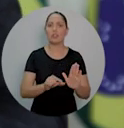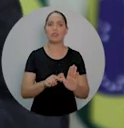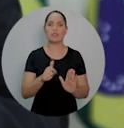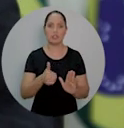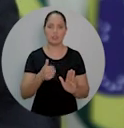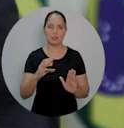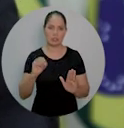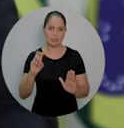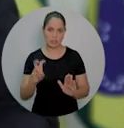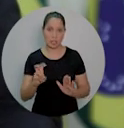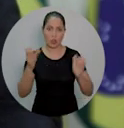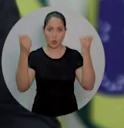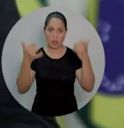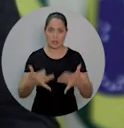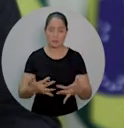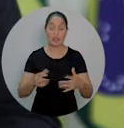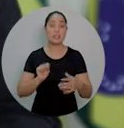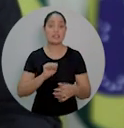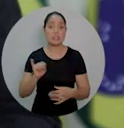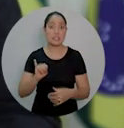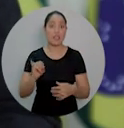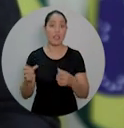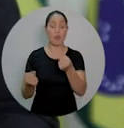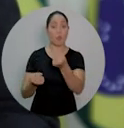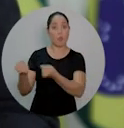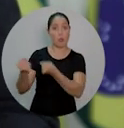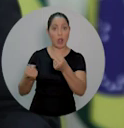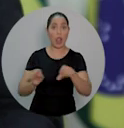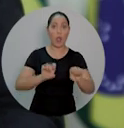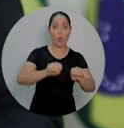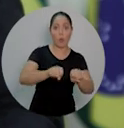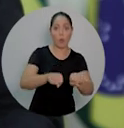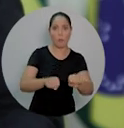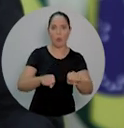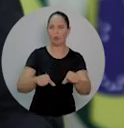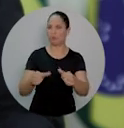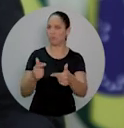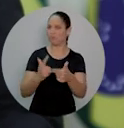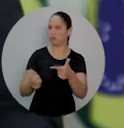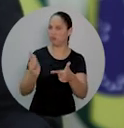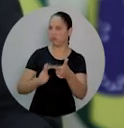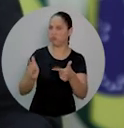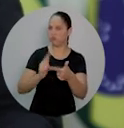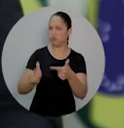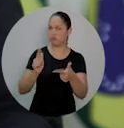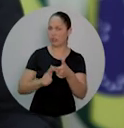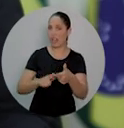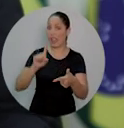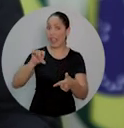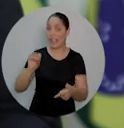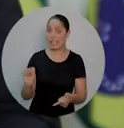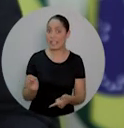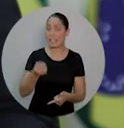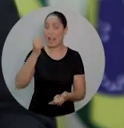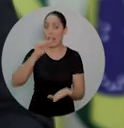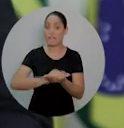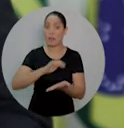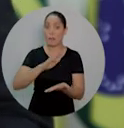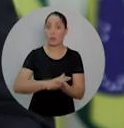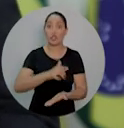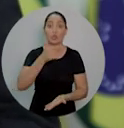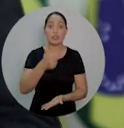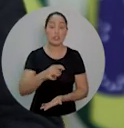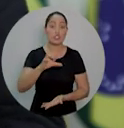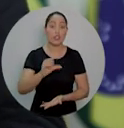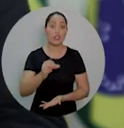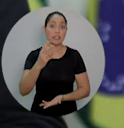esteja registrado e devidamente licenciado, o condutor está cometendo uma infração gravíssima, cujo valor pecuniário da multa